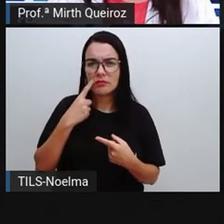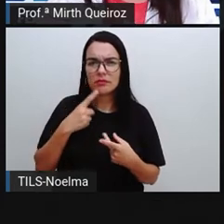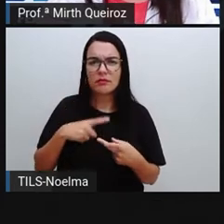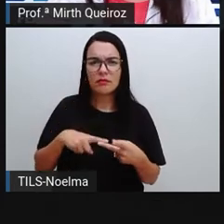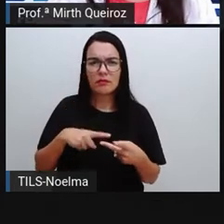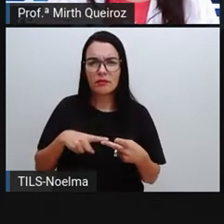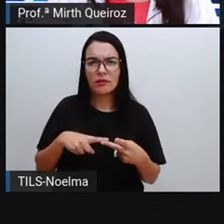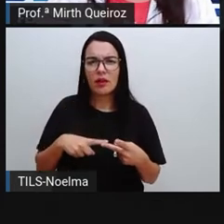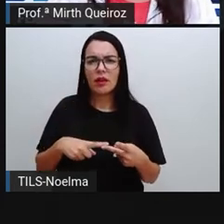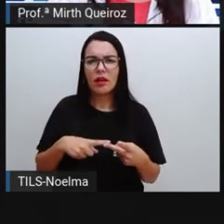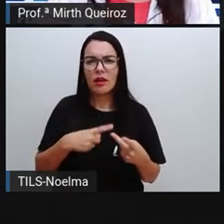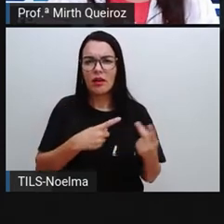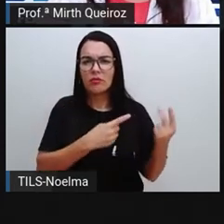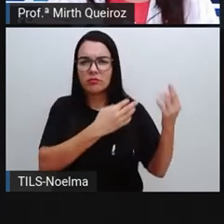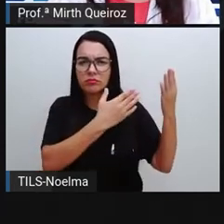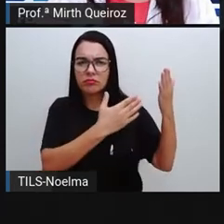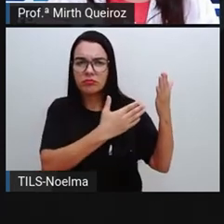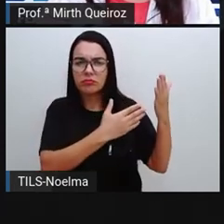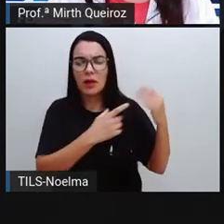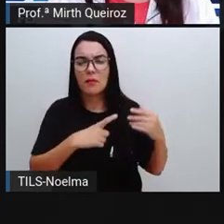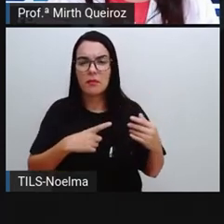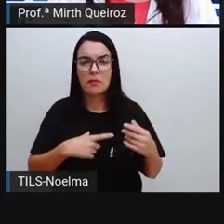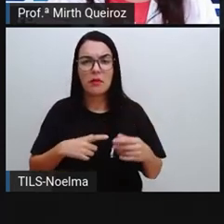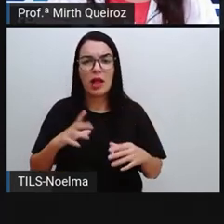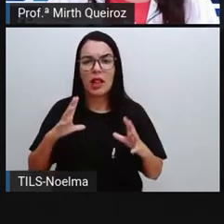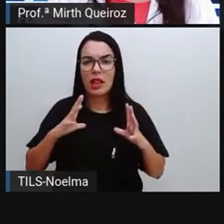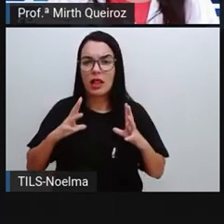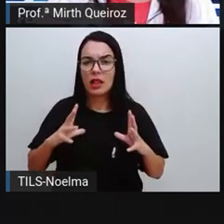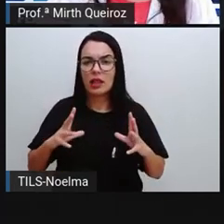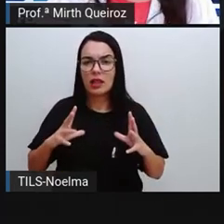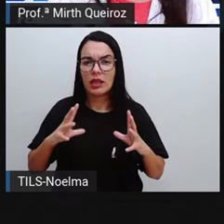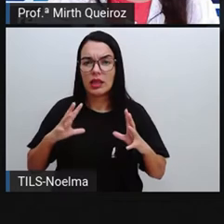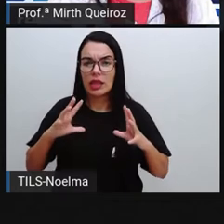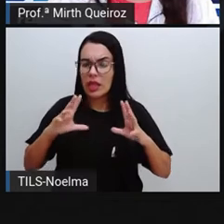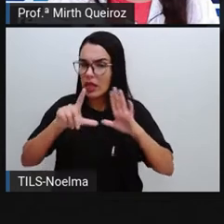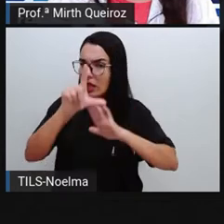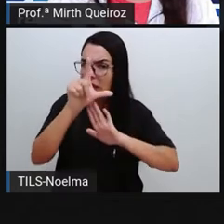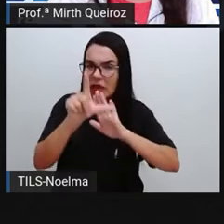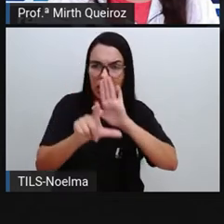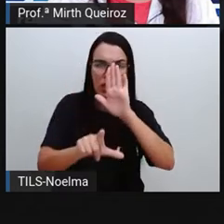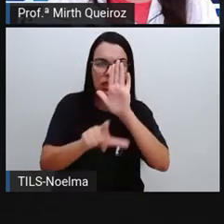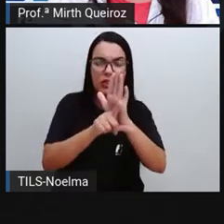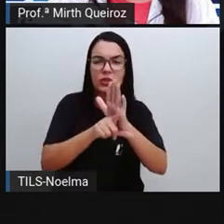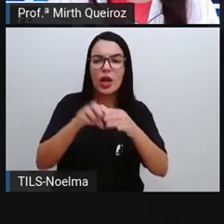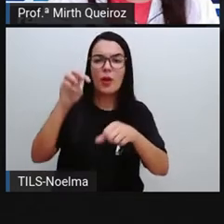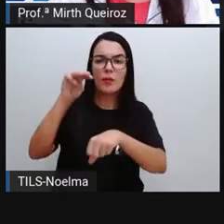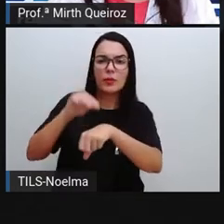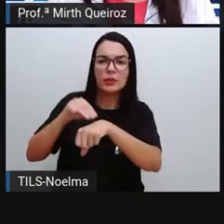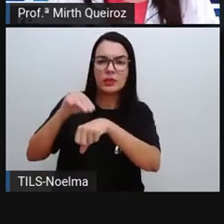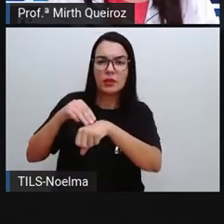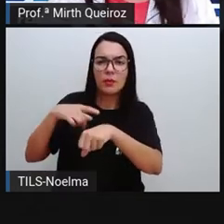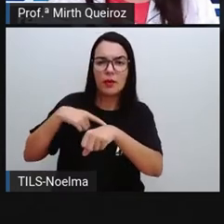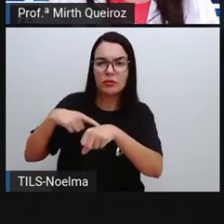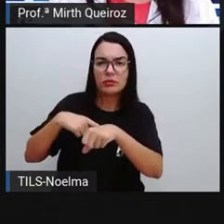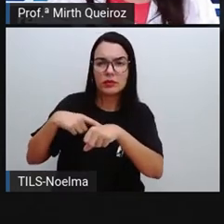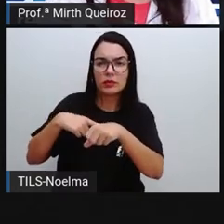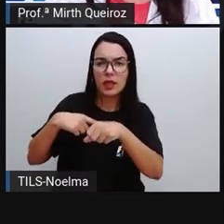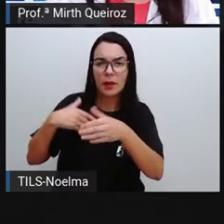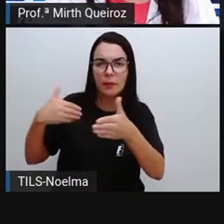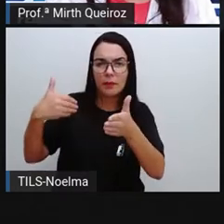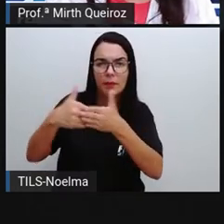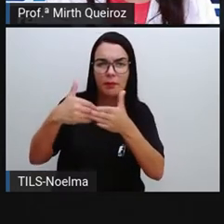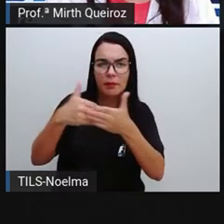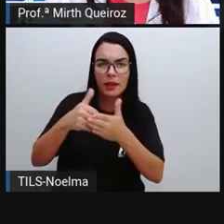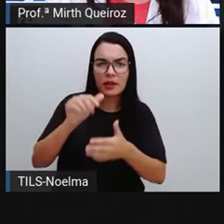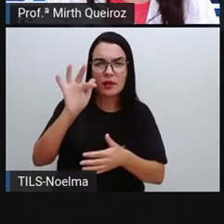Ipecaetá e Conceição de Jacuípe. São aí os municípios que fazem limites com o nosso município de Feira